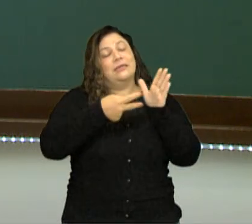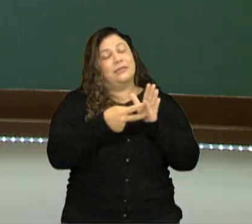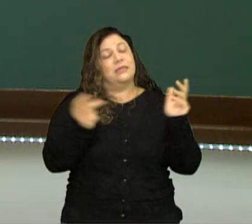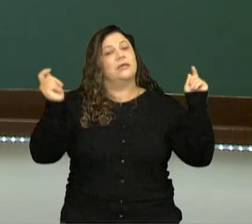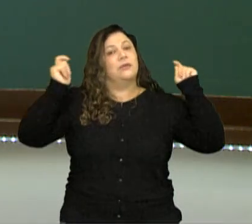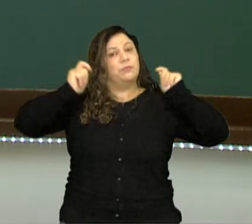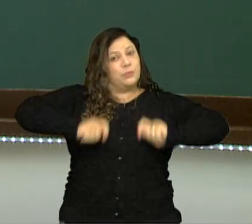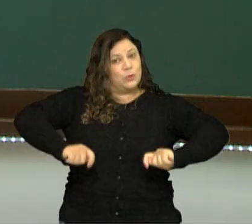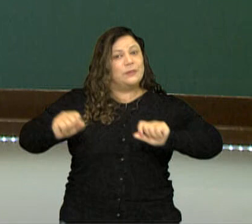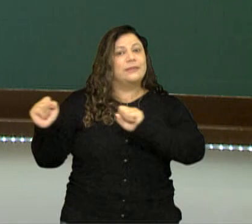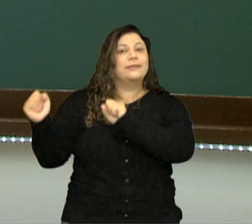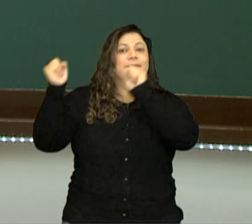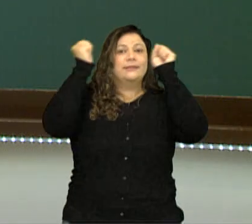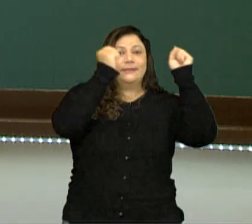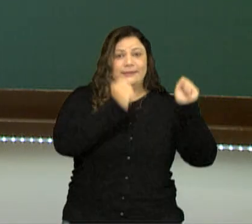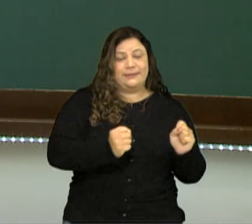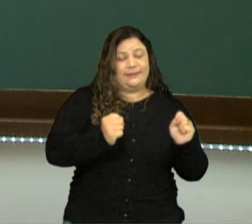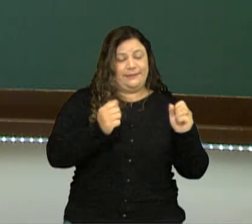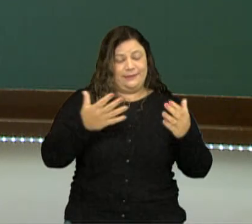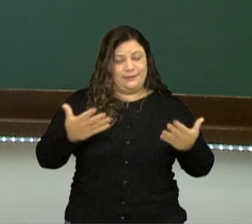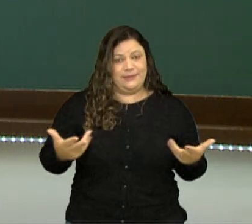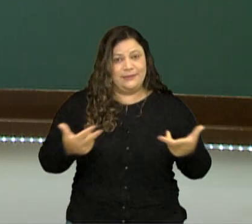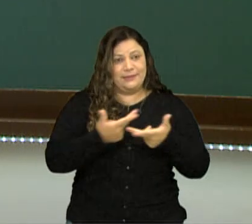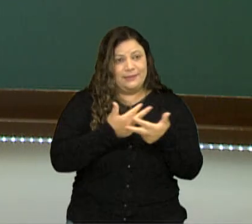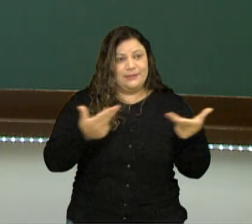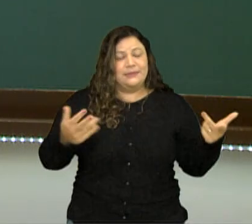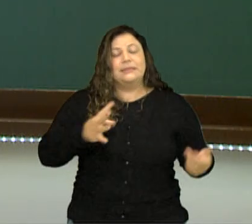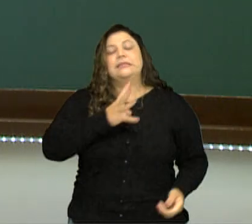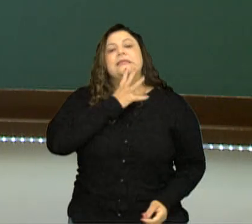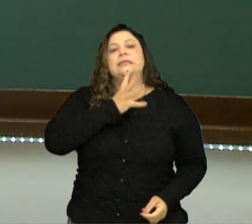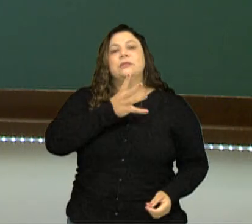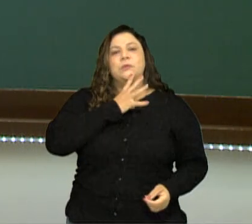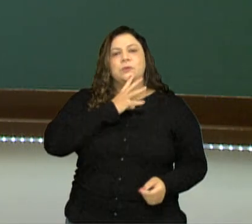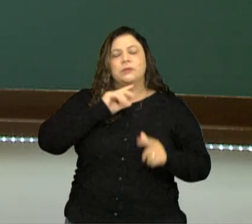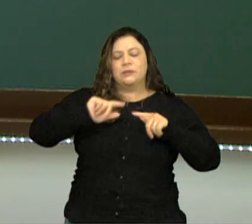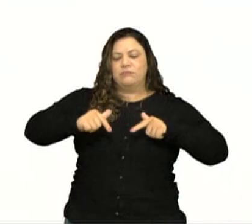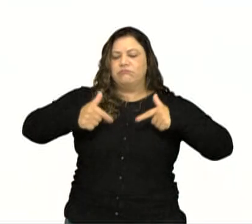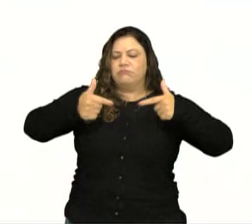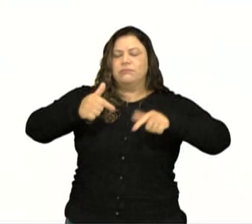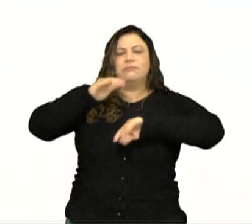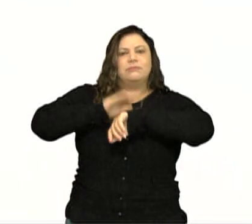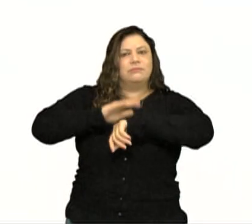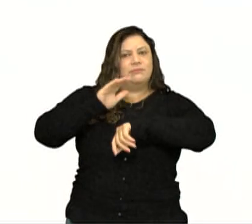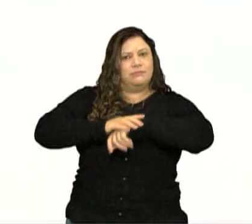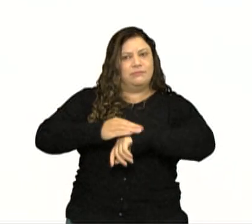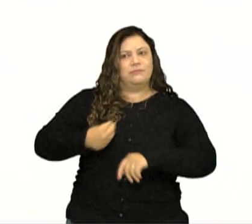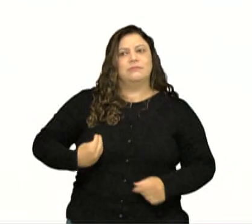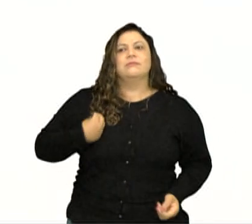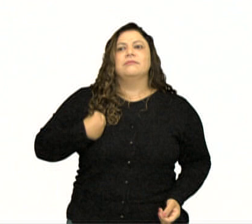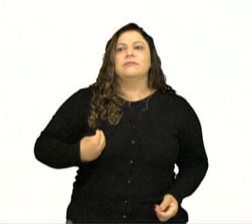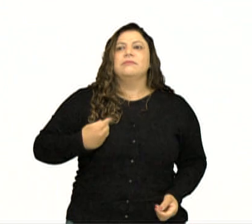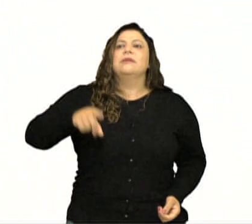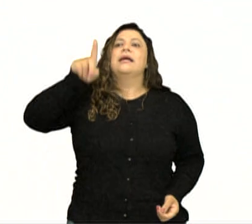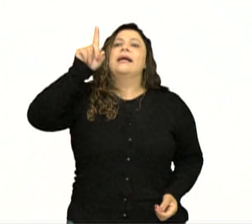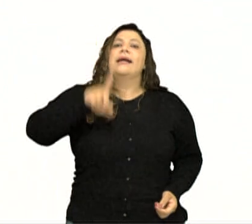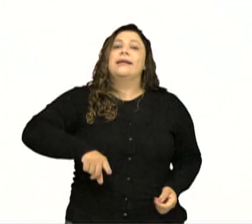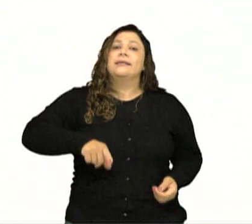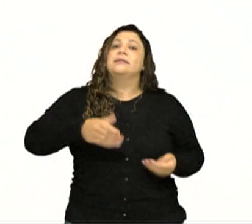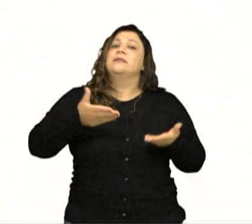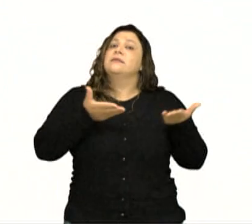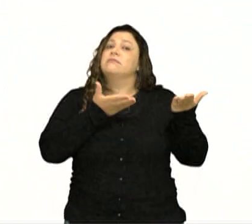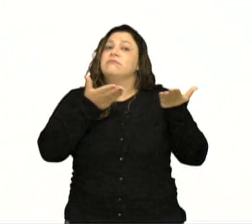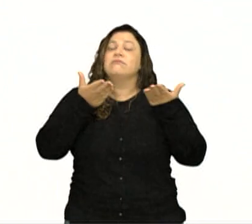com a potência, possibilidade de conhecer, agir e existir. E isso nos leva